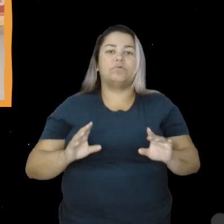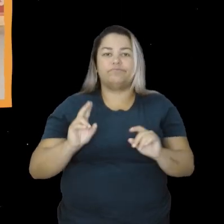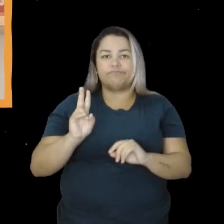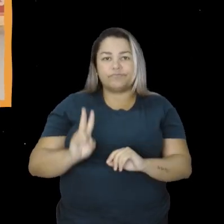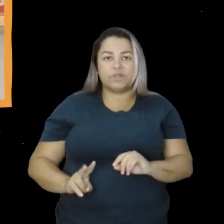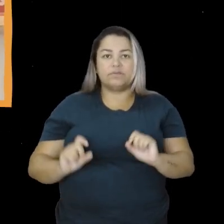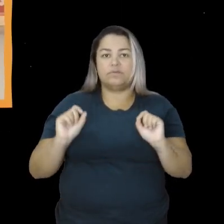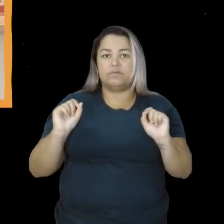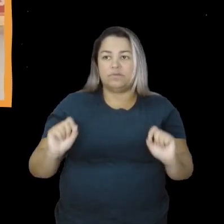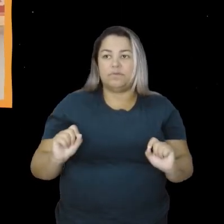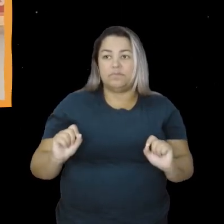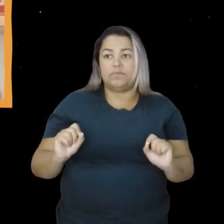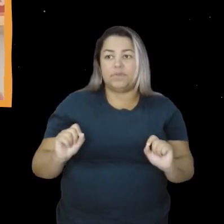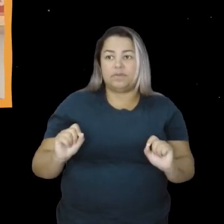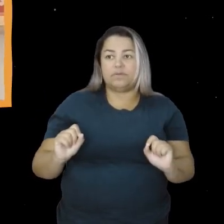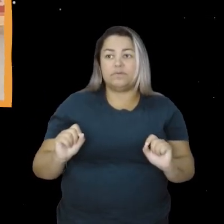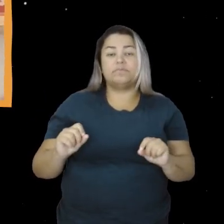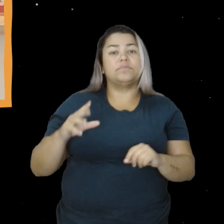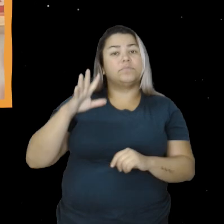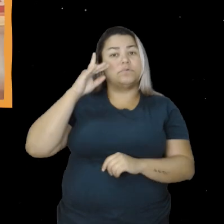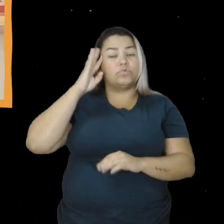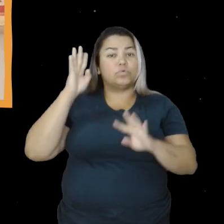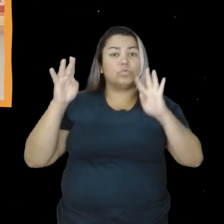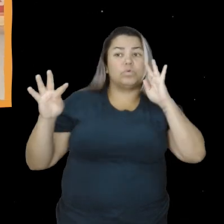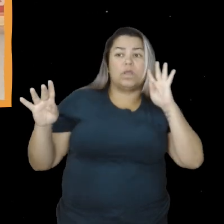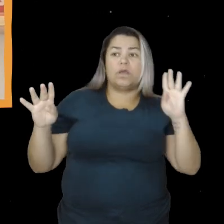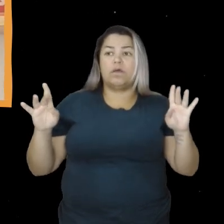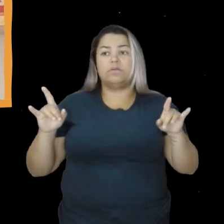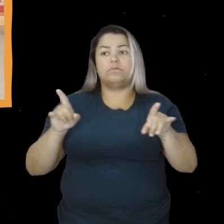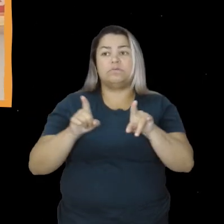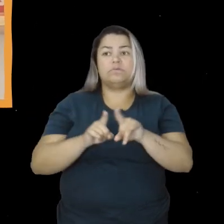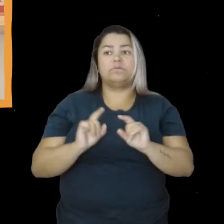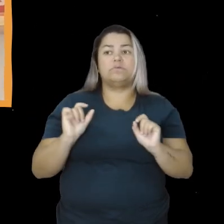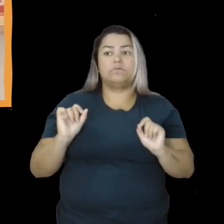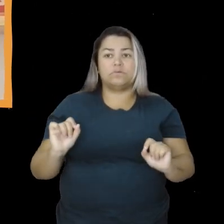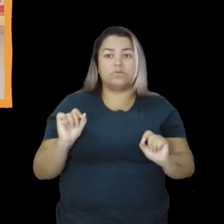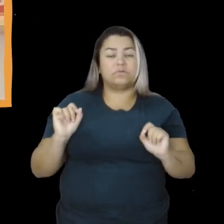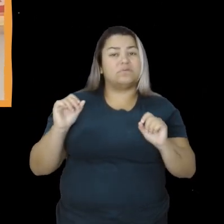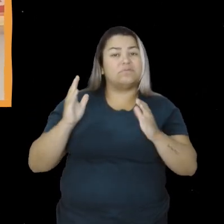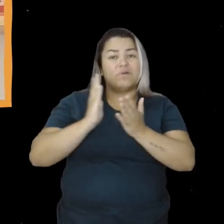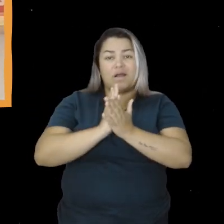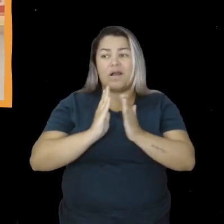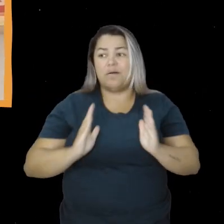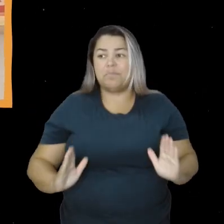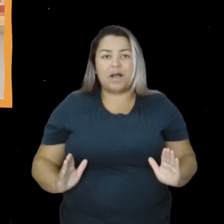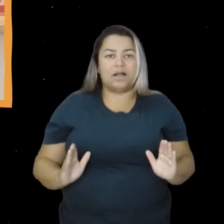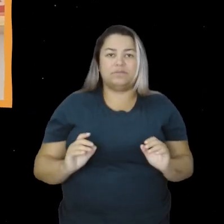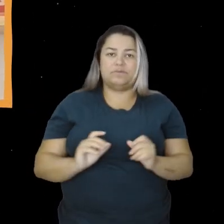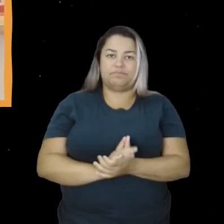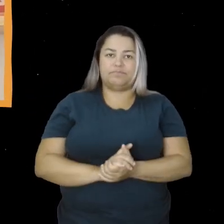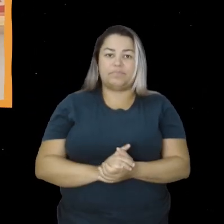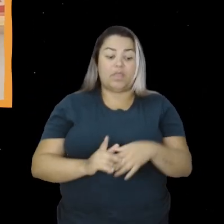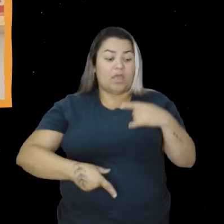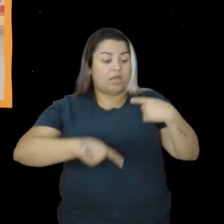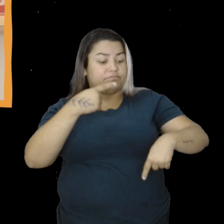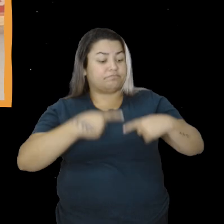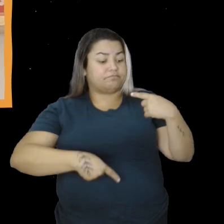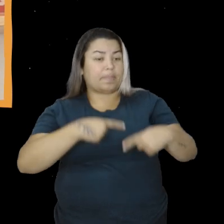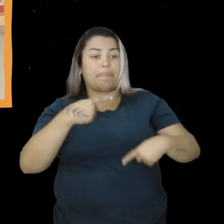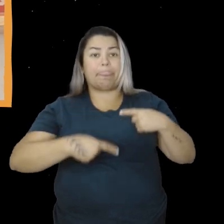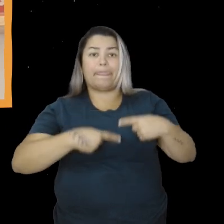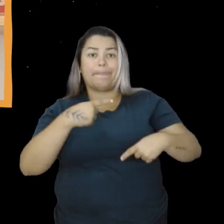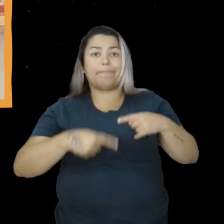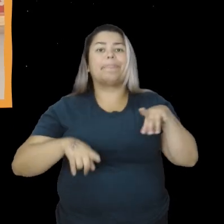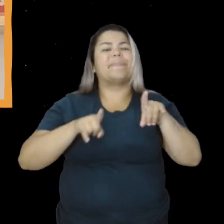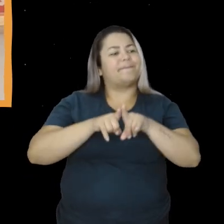Então a gente vê a gente poder sonhar e depois vê os nossos sonhos sendo destruídos. E a política, mais do que